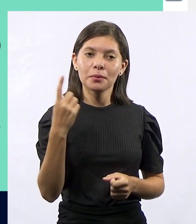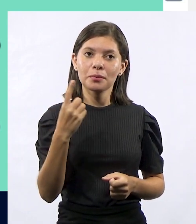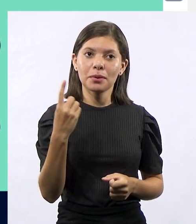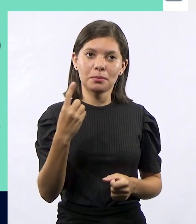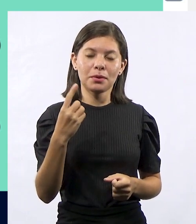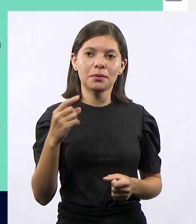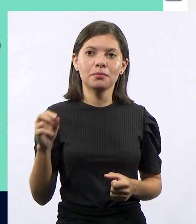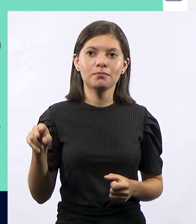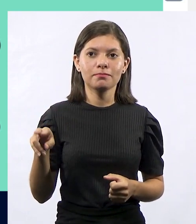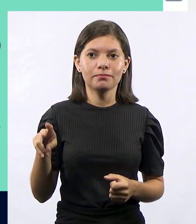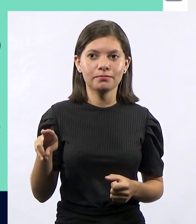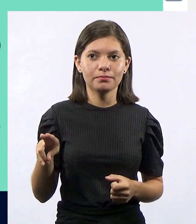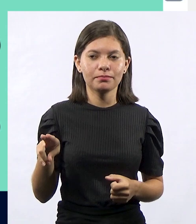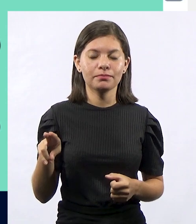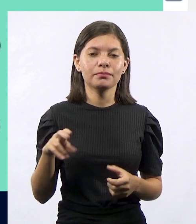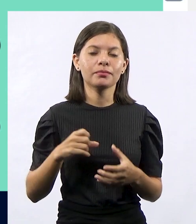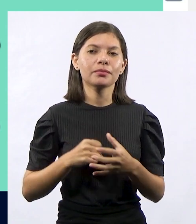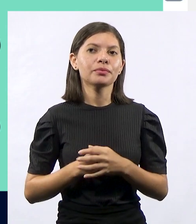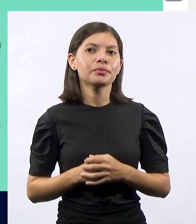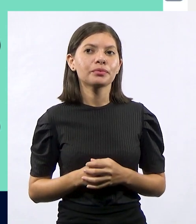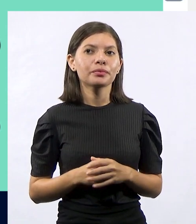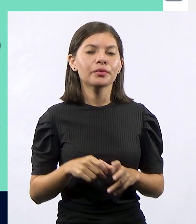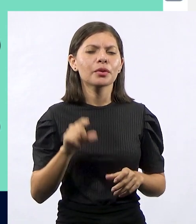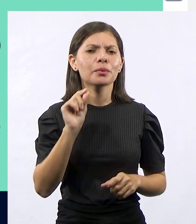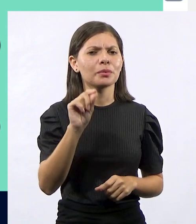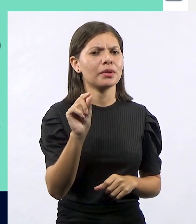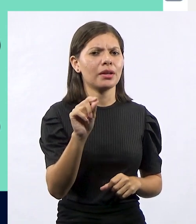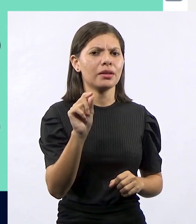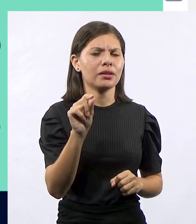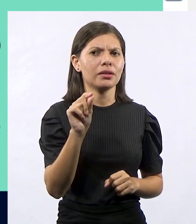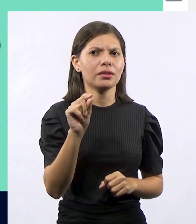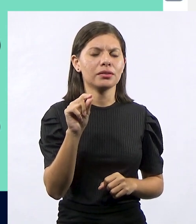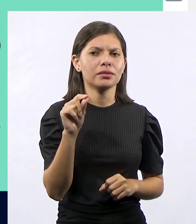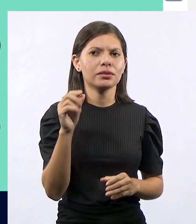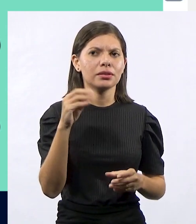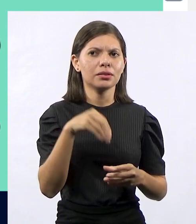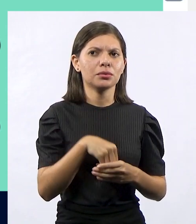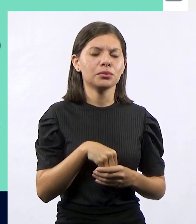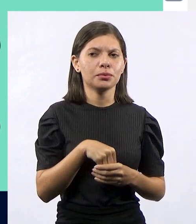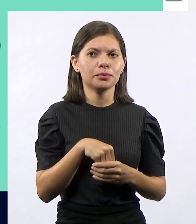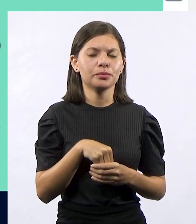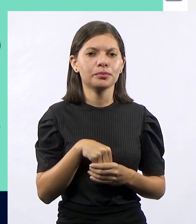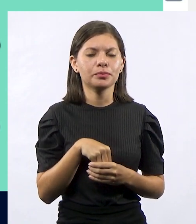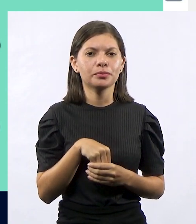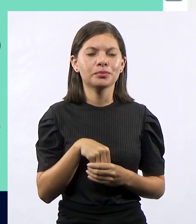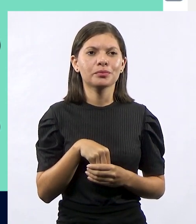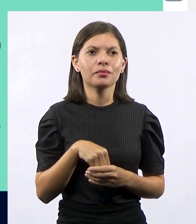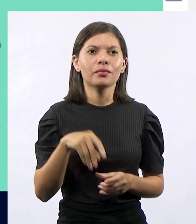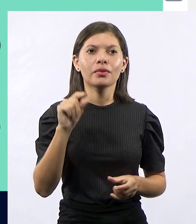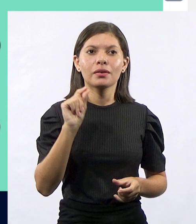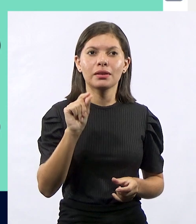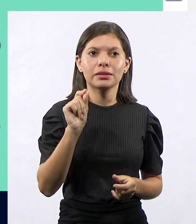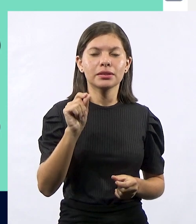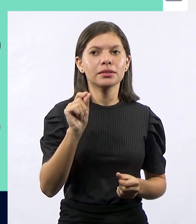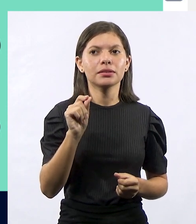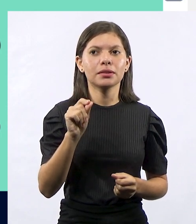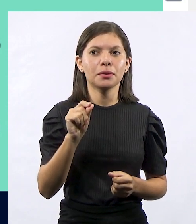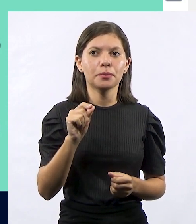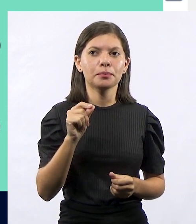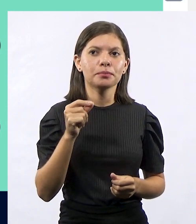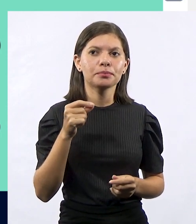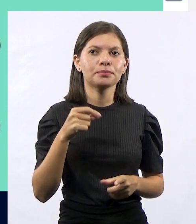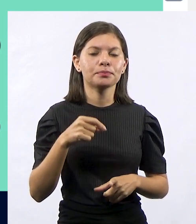primeiro princípio a igualdade. E a igualdade vai ditar o que na LDB? Na LDB, ela vai